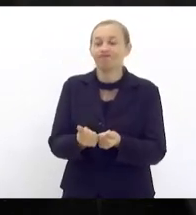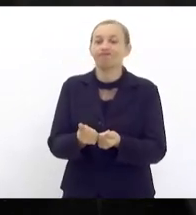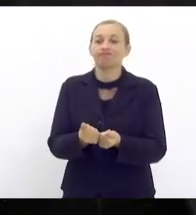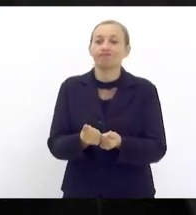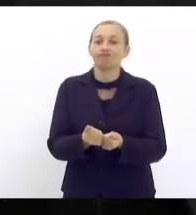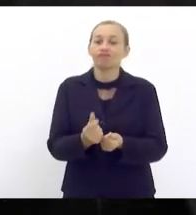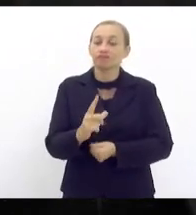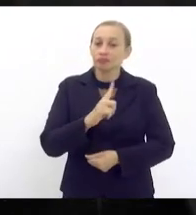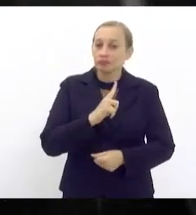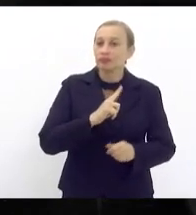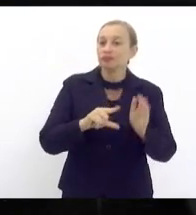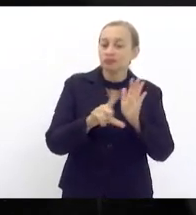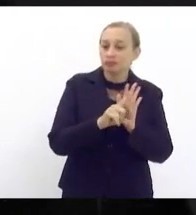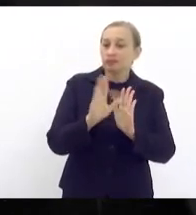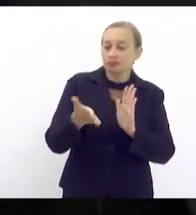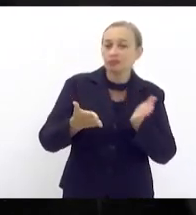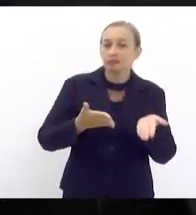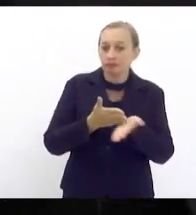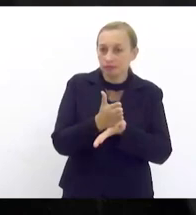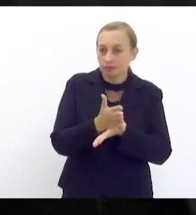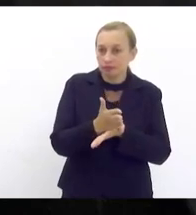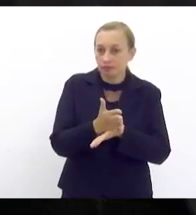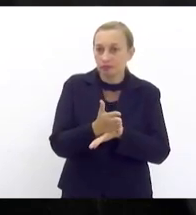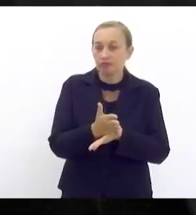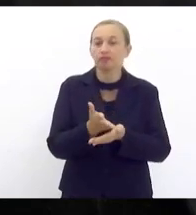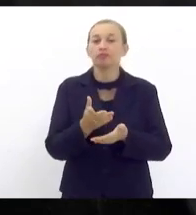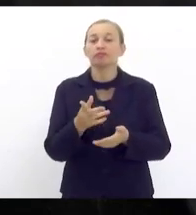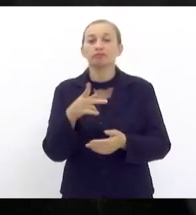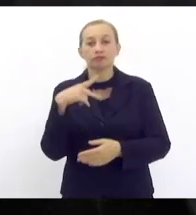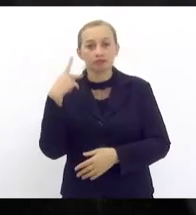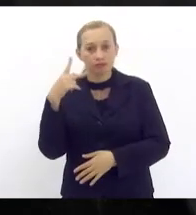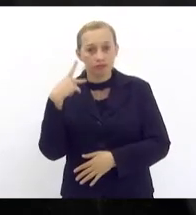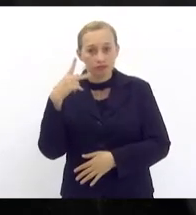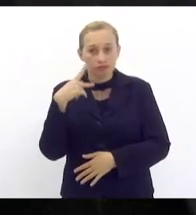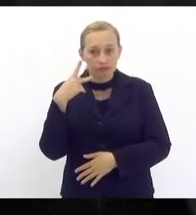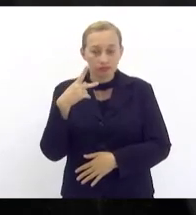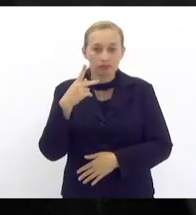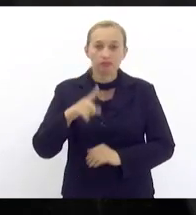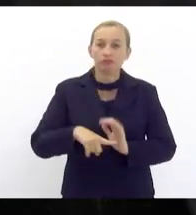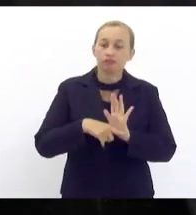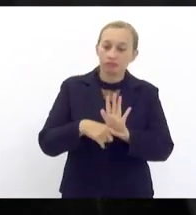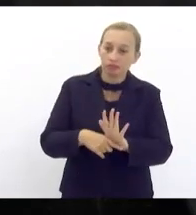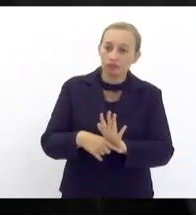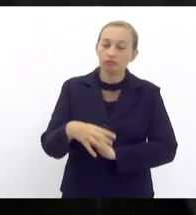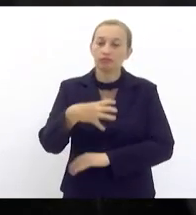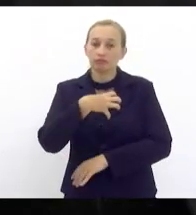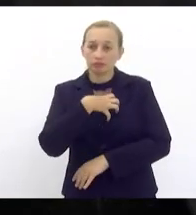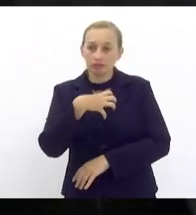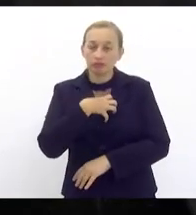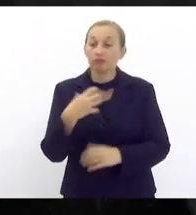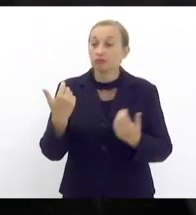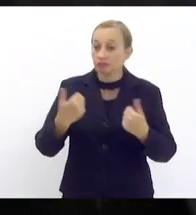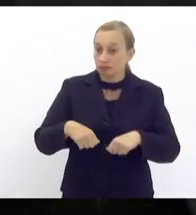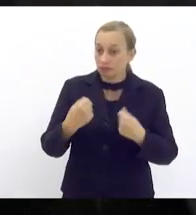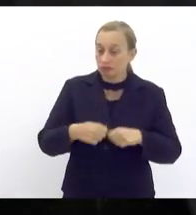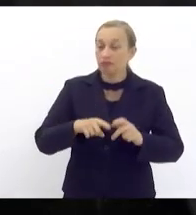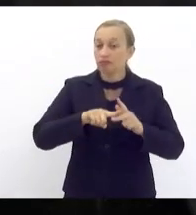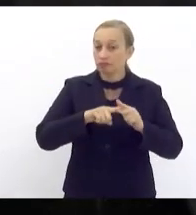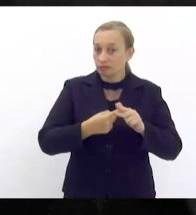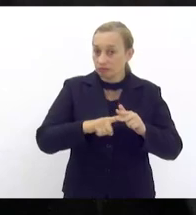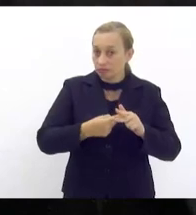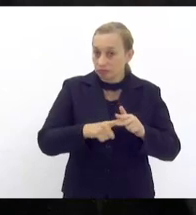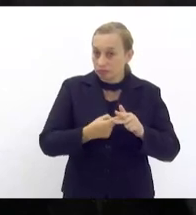nós temos leis já aprovadas aqui nesse Parlamento de contribuição nesse sentido que precisam de regulamentação